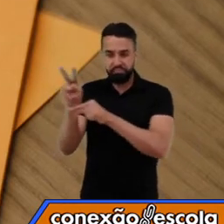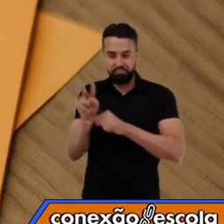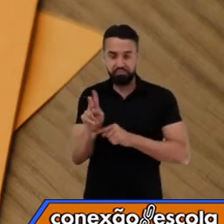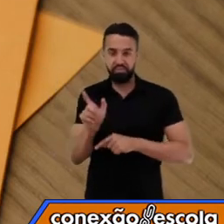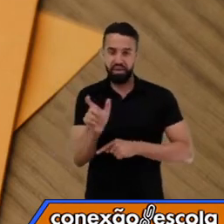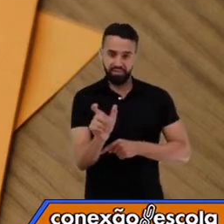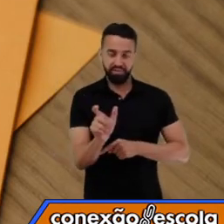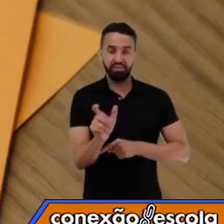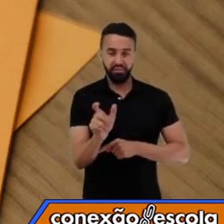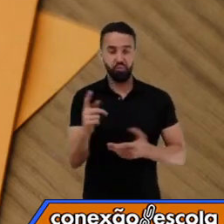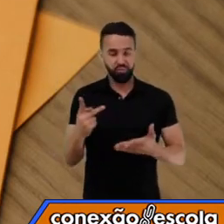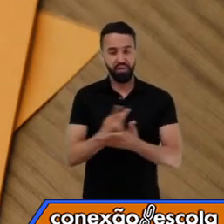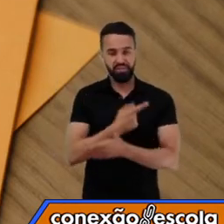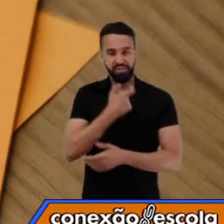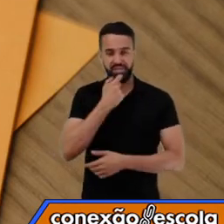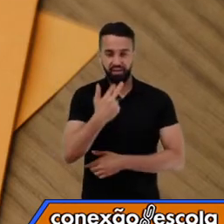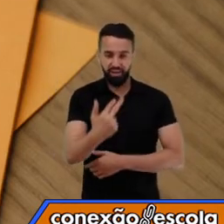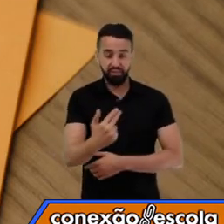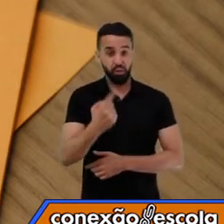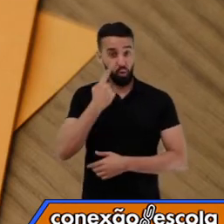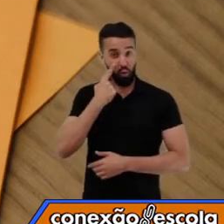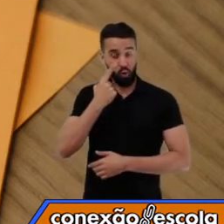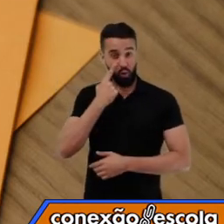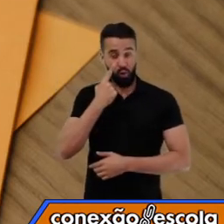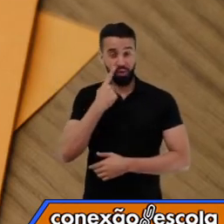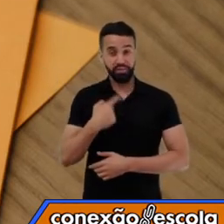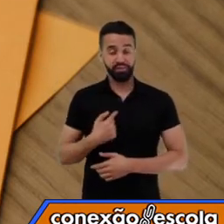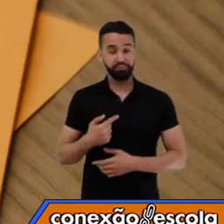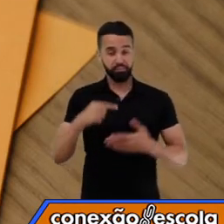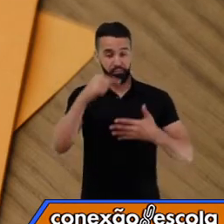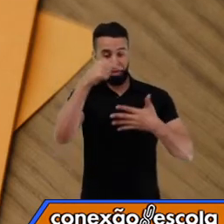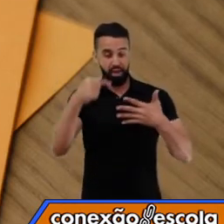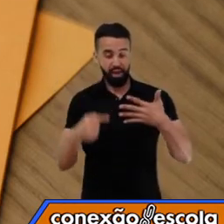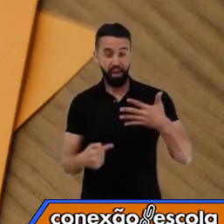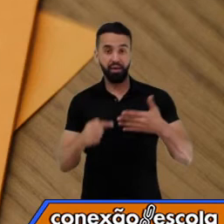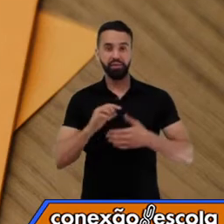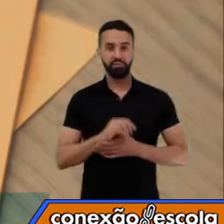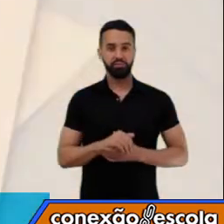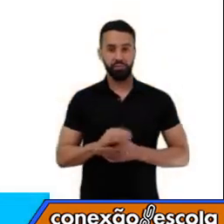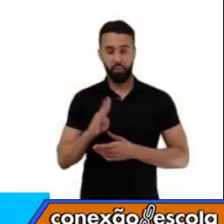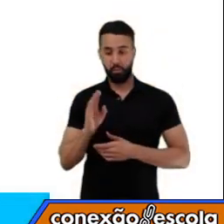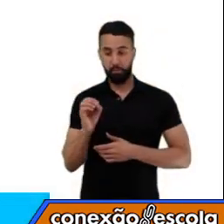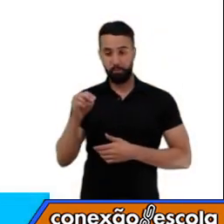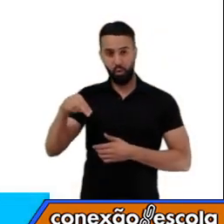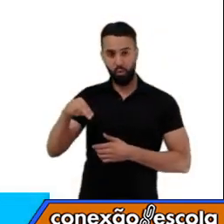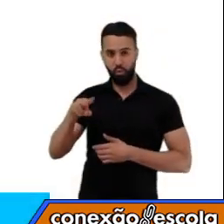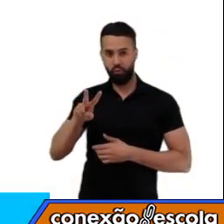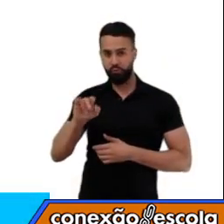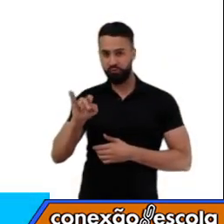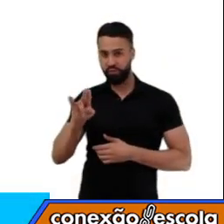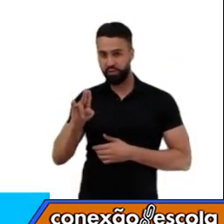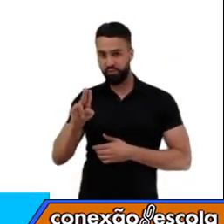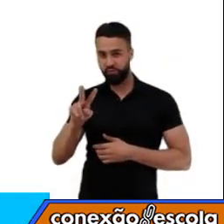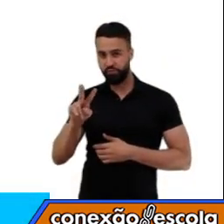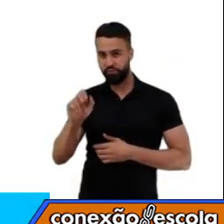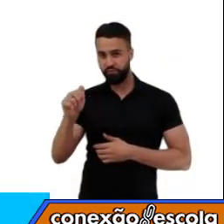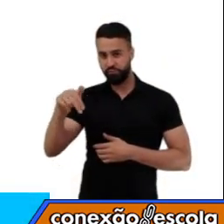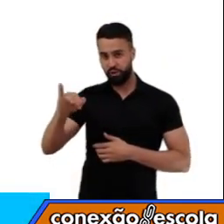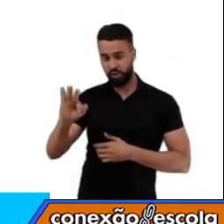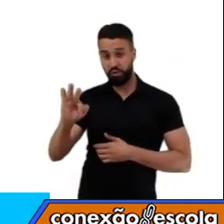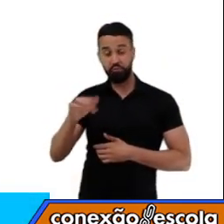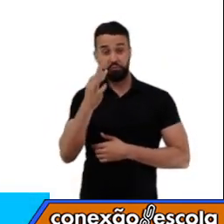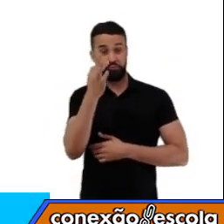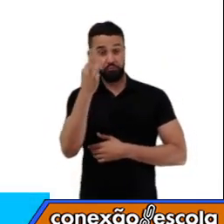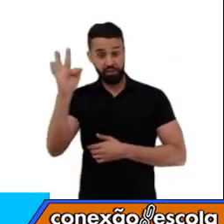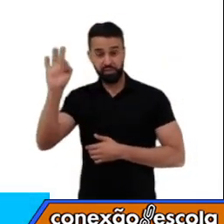inglesa também em inglês eu separei Cinco exemplos aqui para nós bom Vivan que vem do